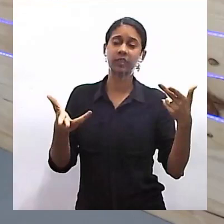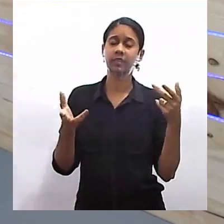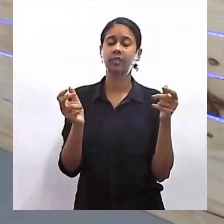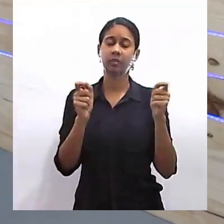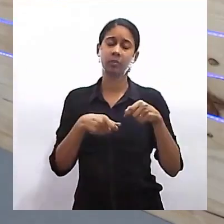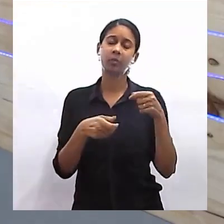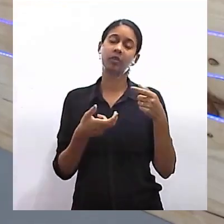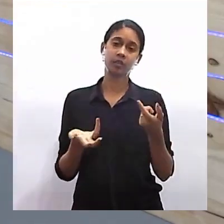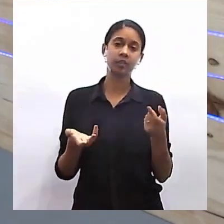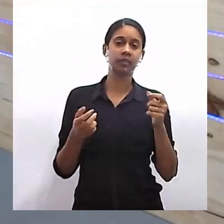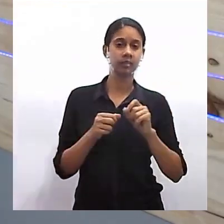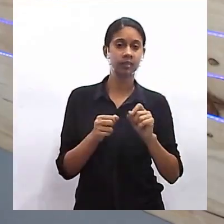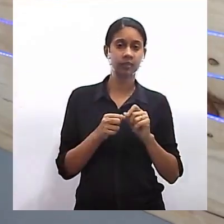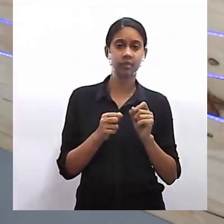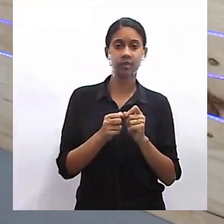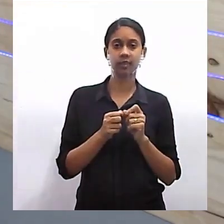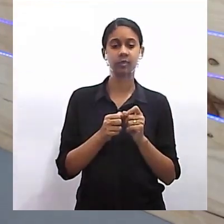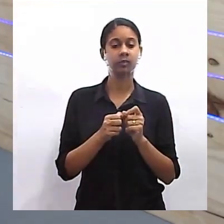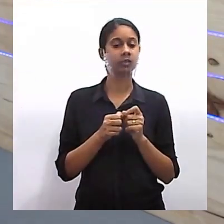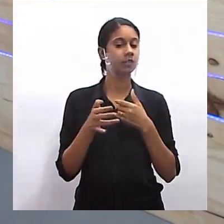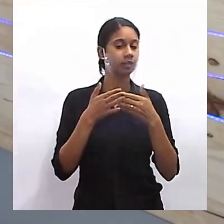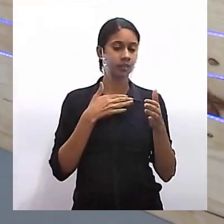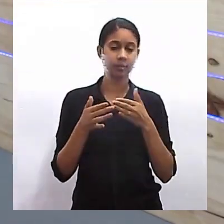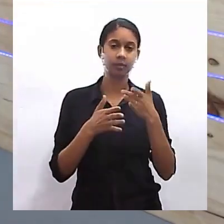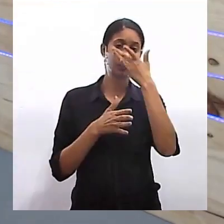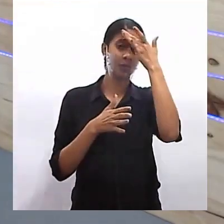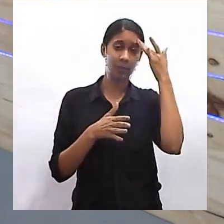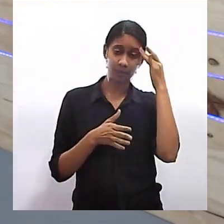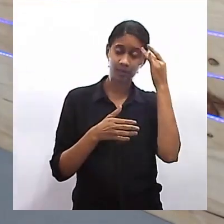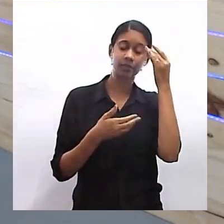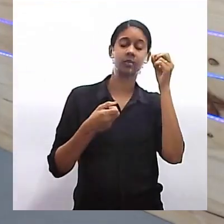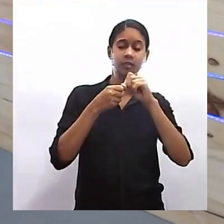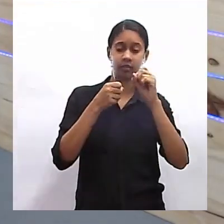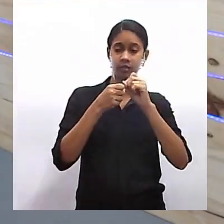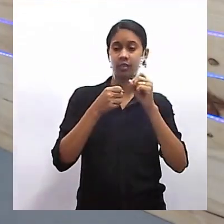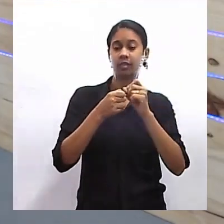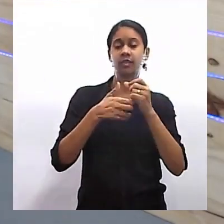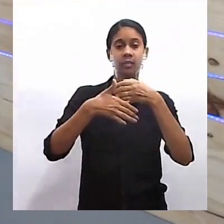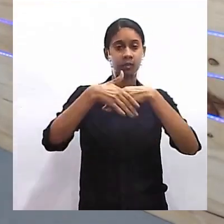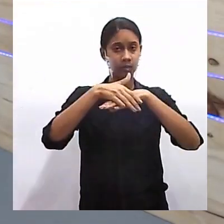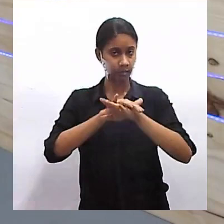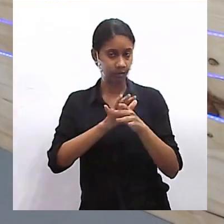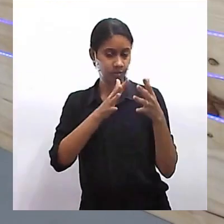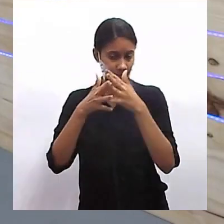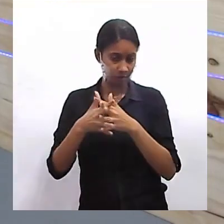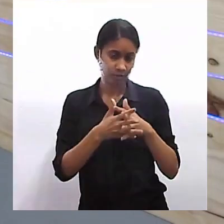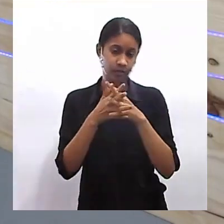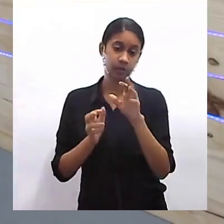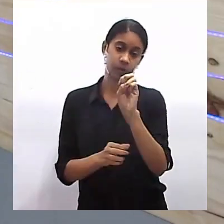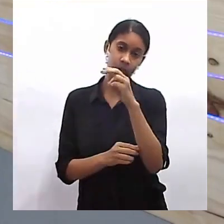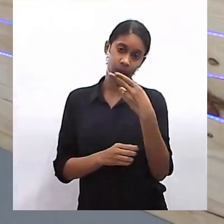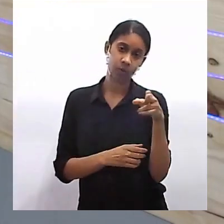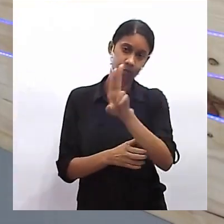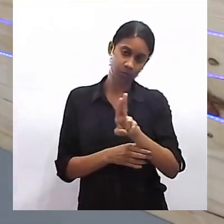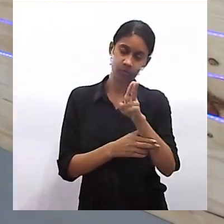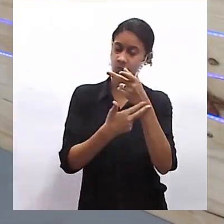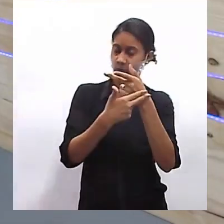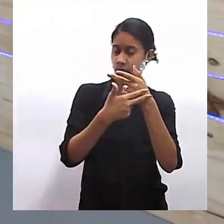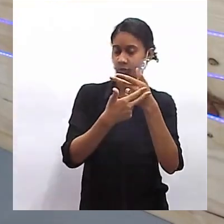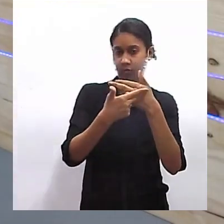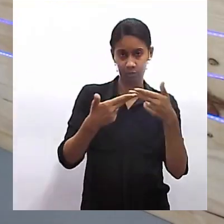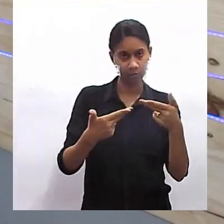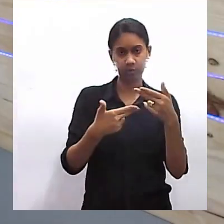questão do carregamento, seja manual, seja mecanizada, a gente tem que dar uma atenção